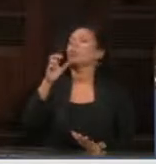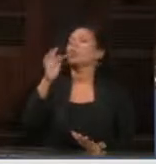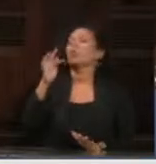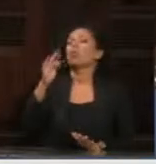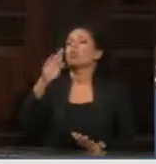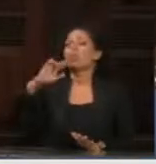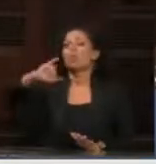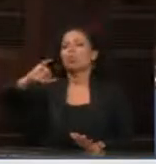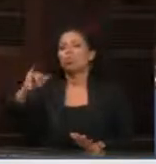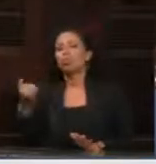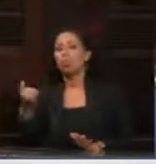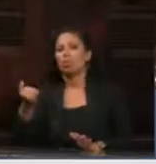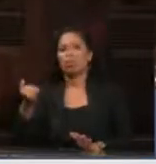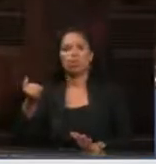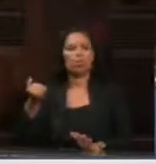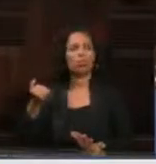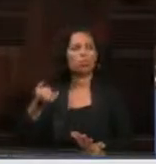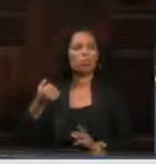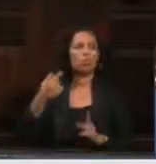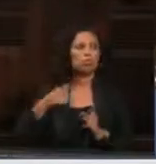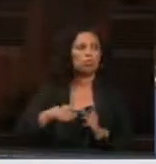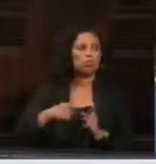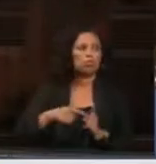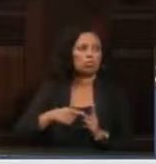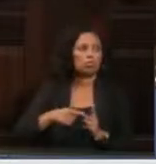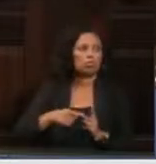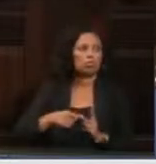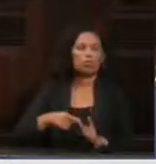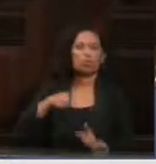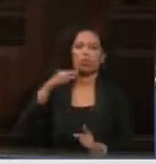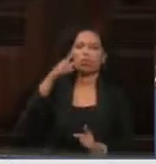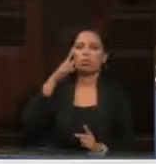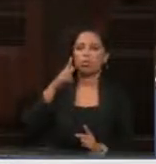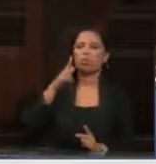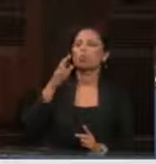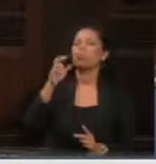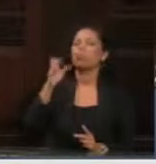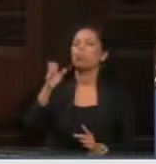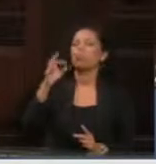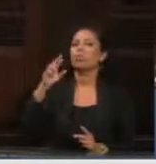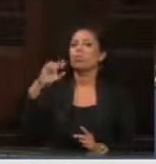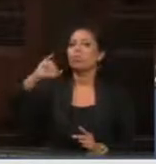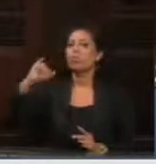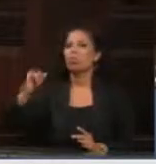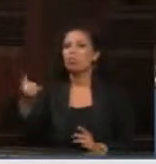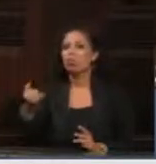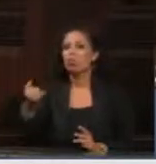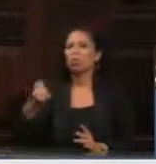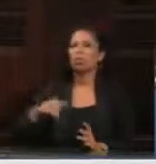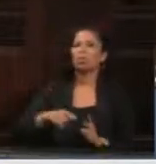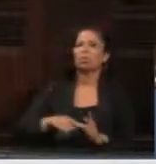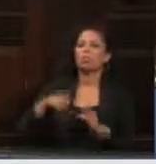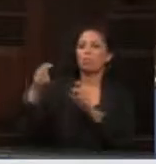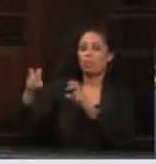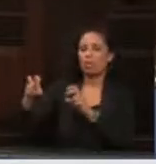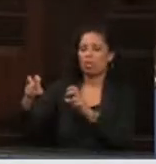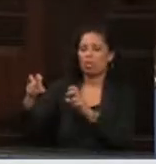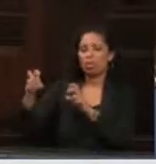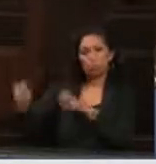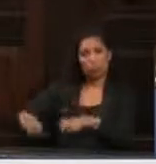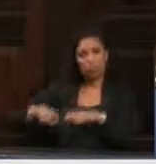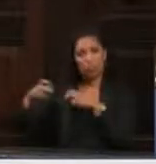universidade federal fluminense a universidade federal do estado do rio de janeiro unirio a universidade federal rural do rio de janeiro